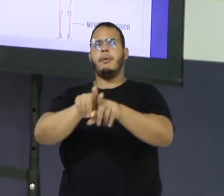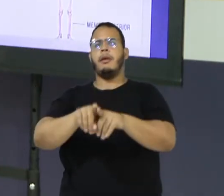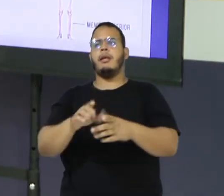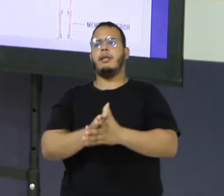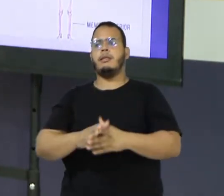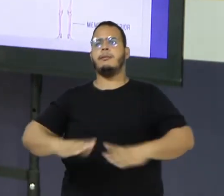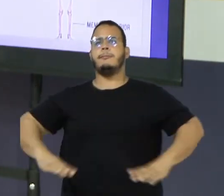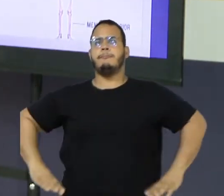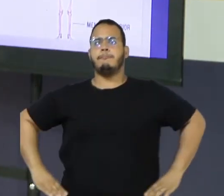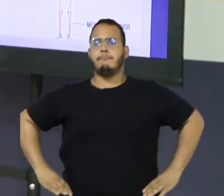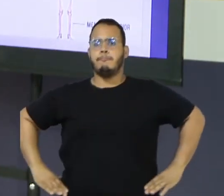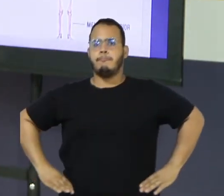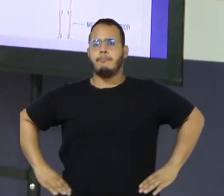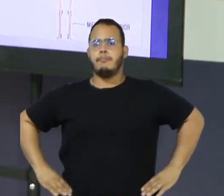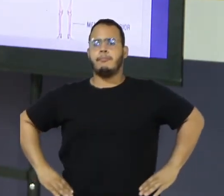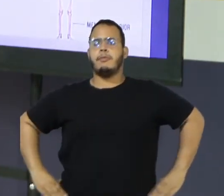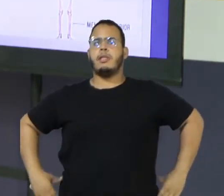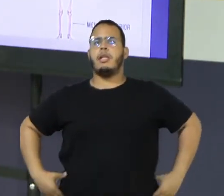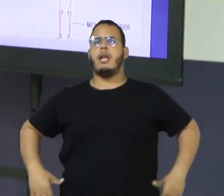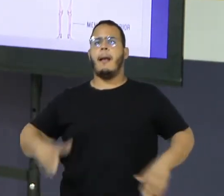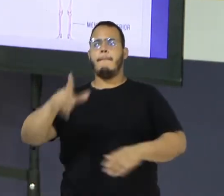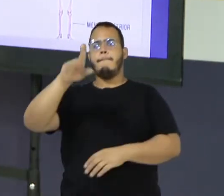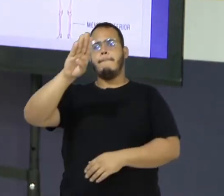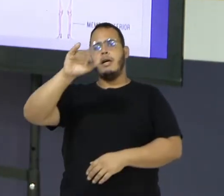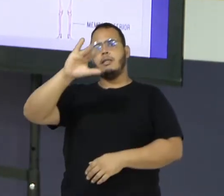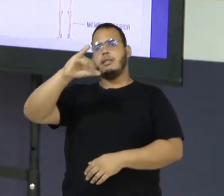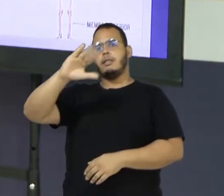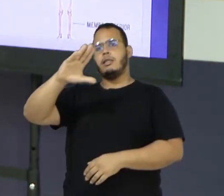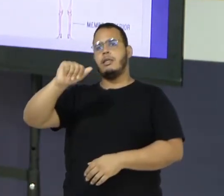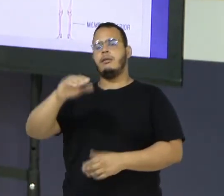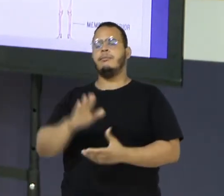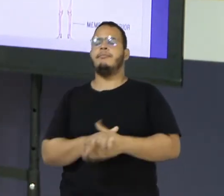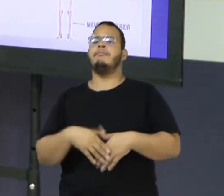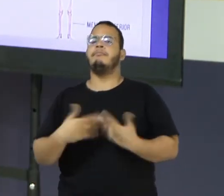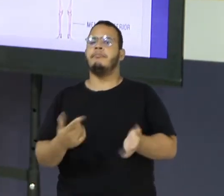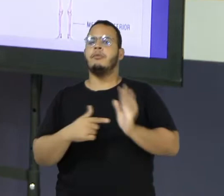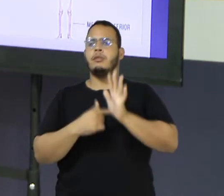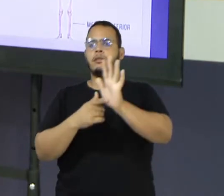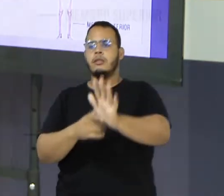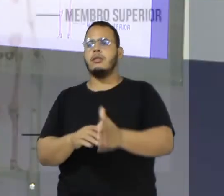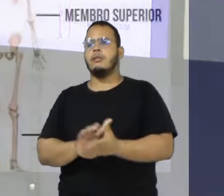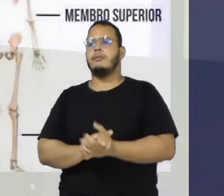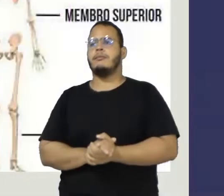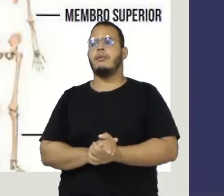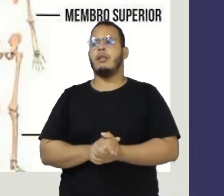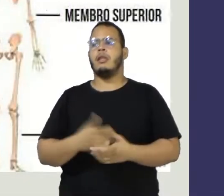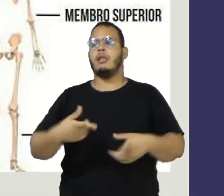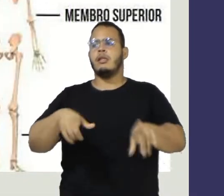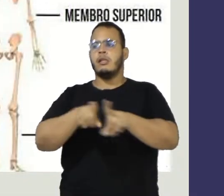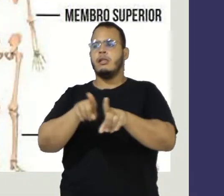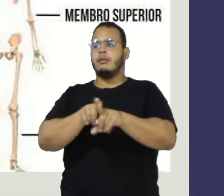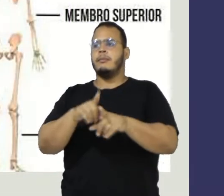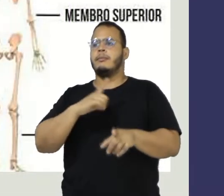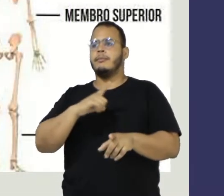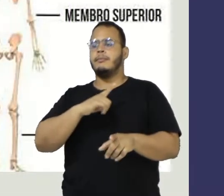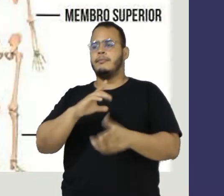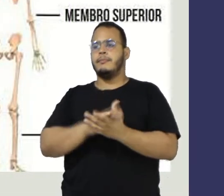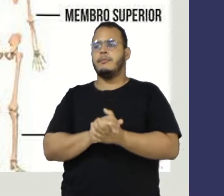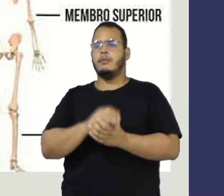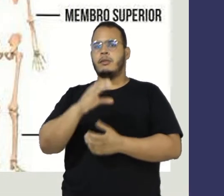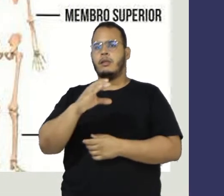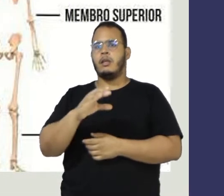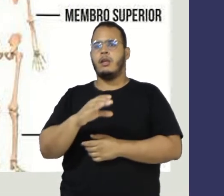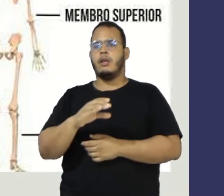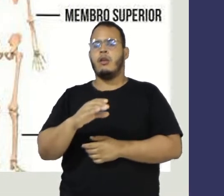cintura pélvica são a bacia, ok? A gente vai ter aqui como cintura escapular os